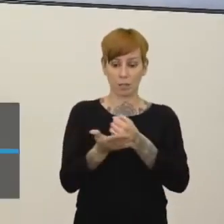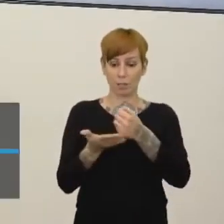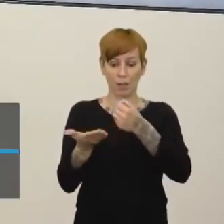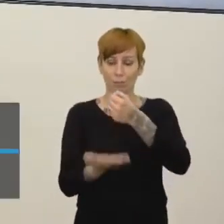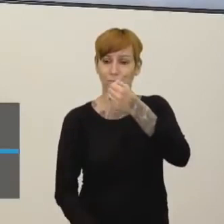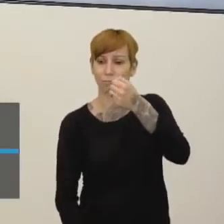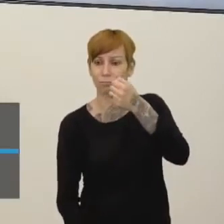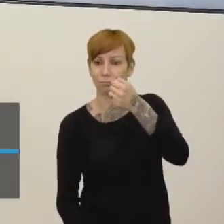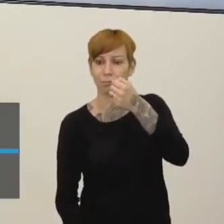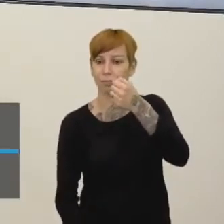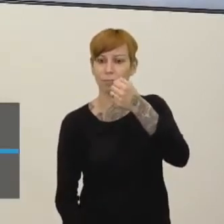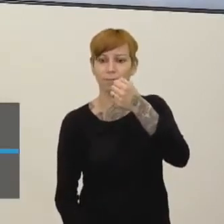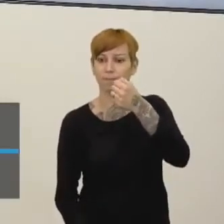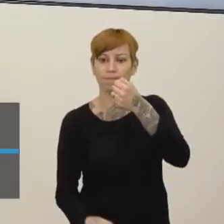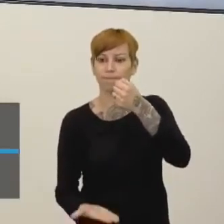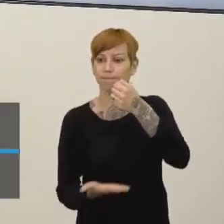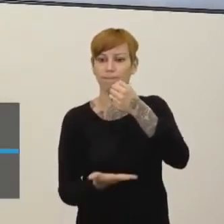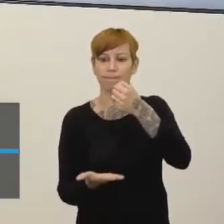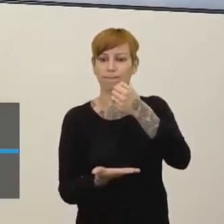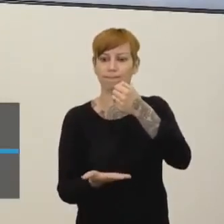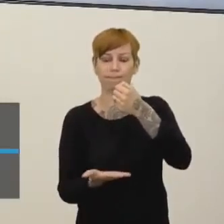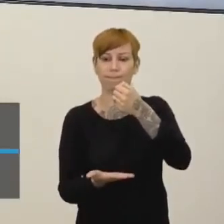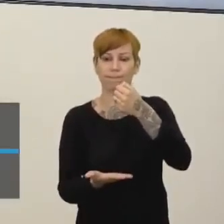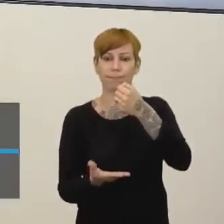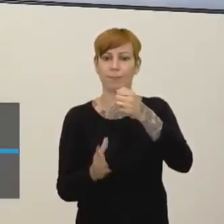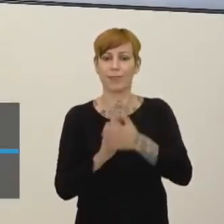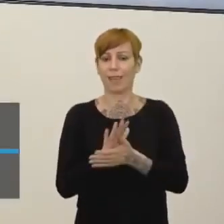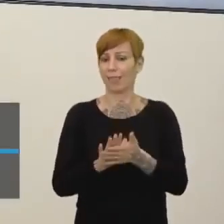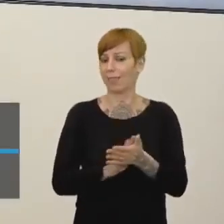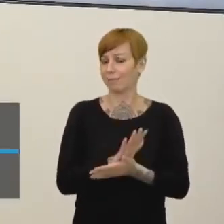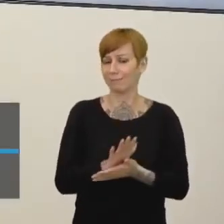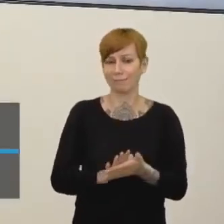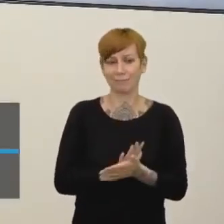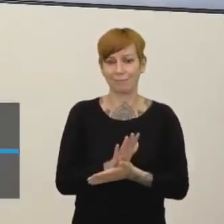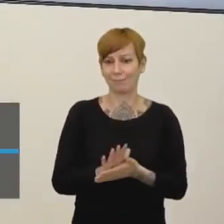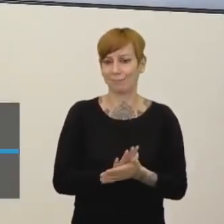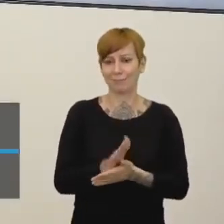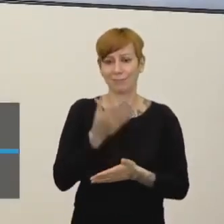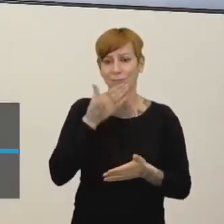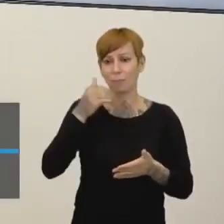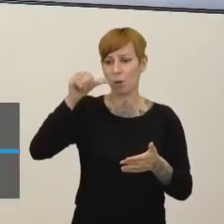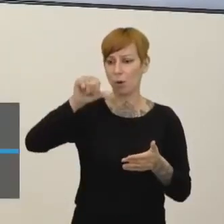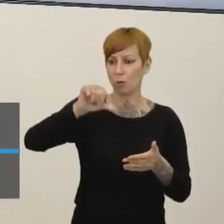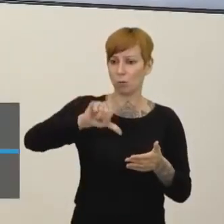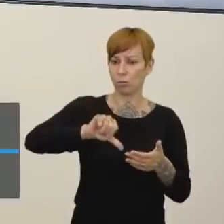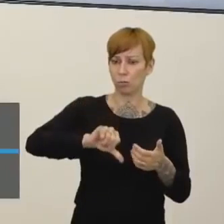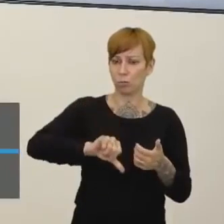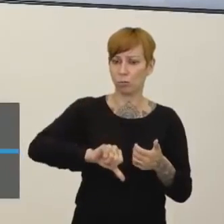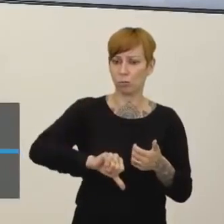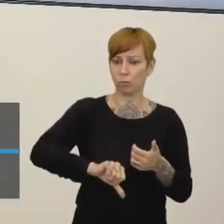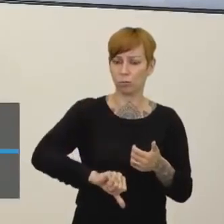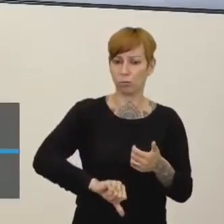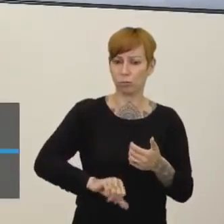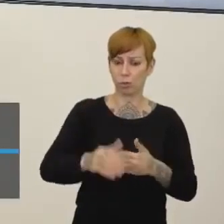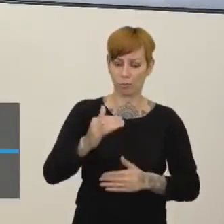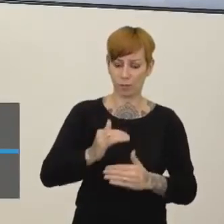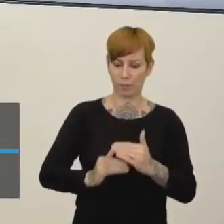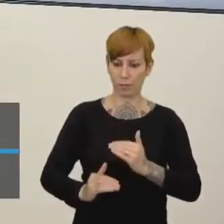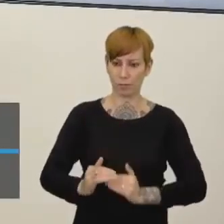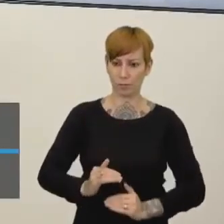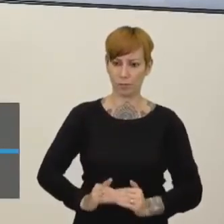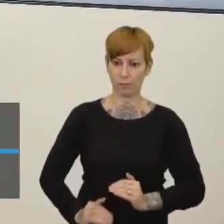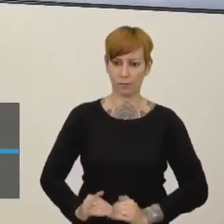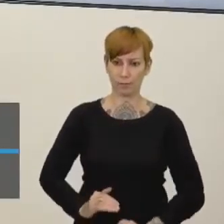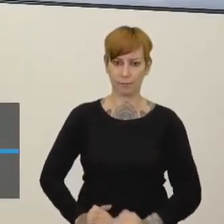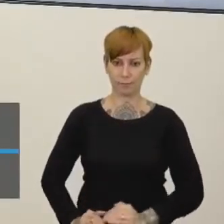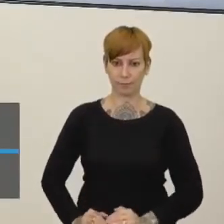tem nem o mínimo. Tá? E é isso que está falando aqui. Vem piorando. Por que será? Então, vocês perceberam na leitura que